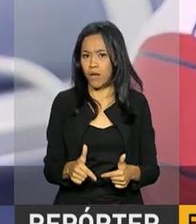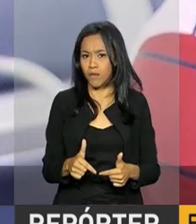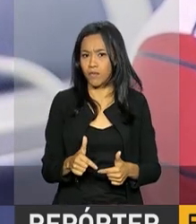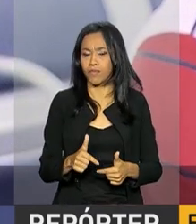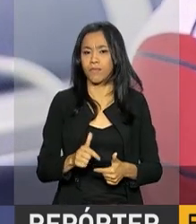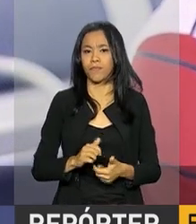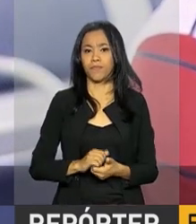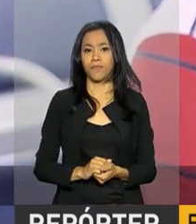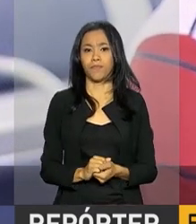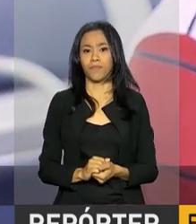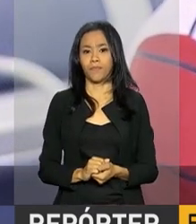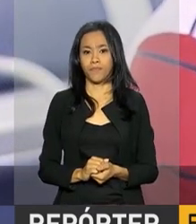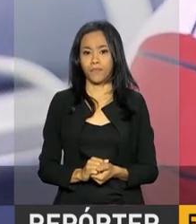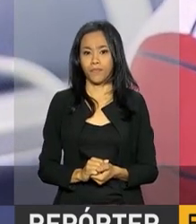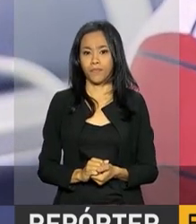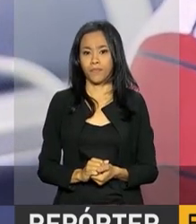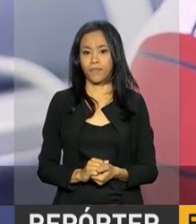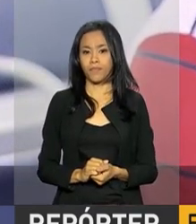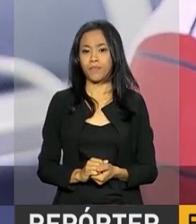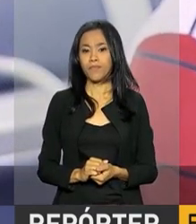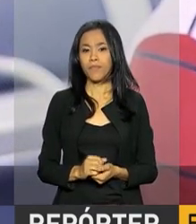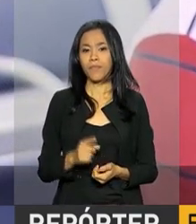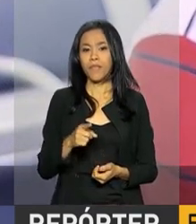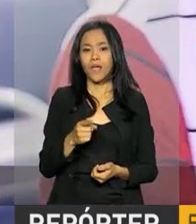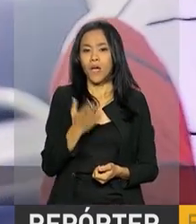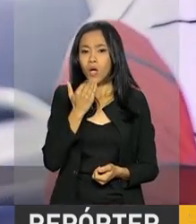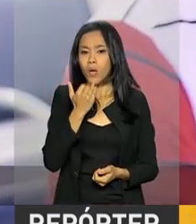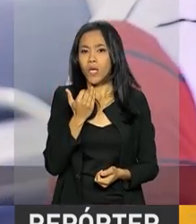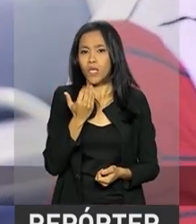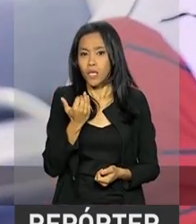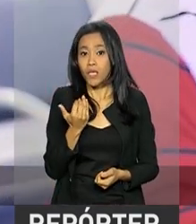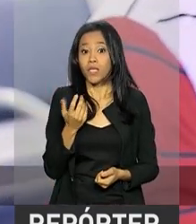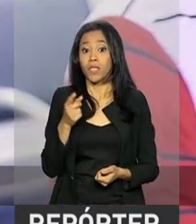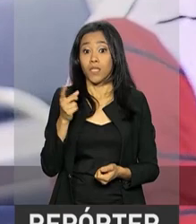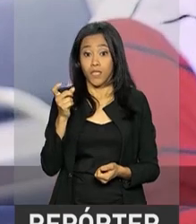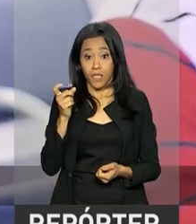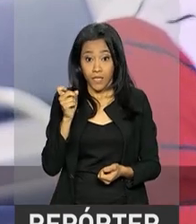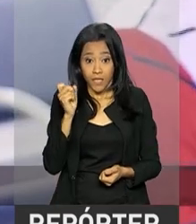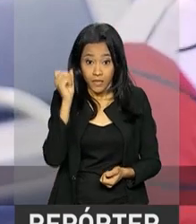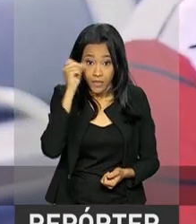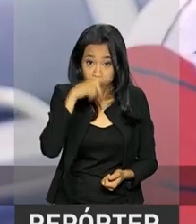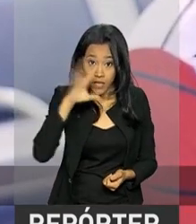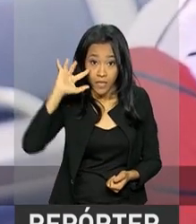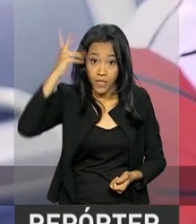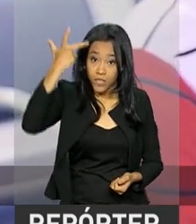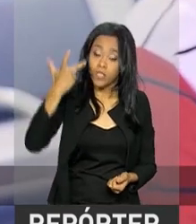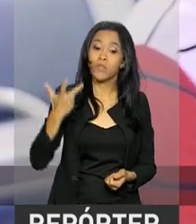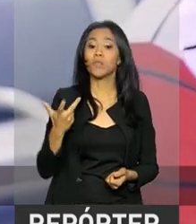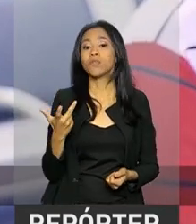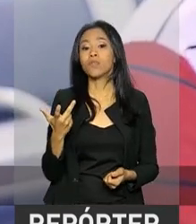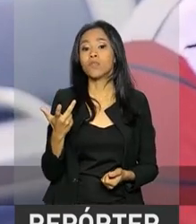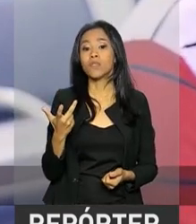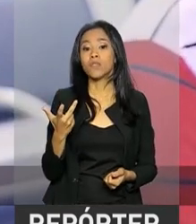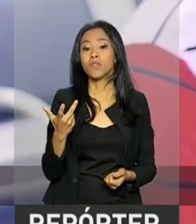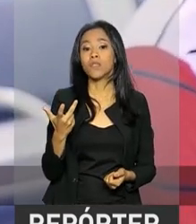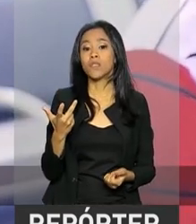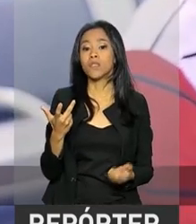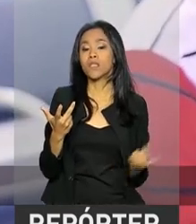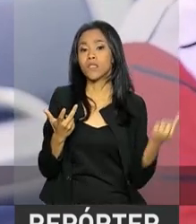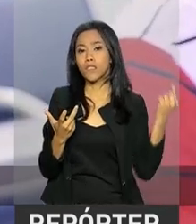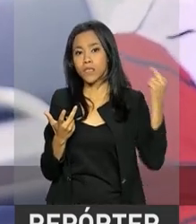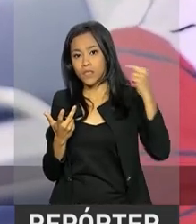meus filhos cada dia me pediam comida. Desesperante, então decidimos, então tivemos